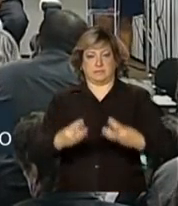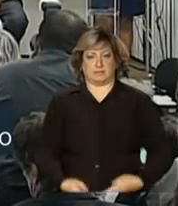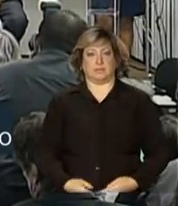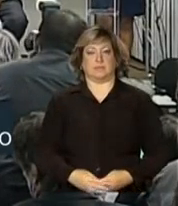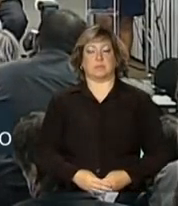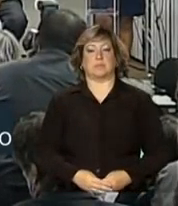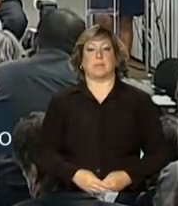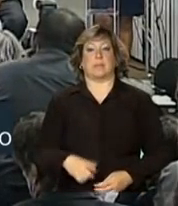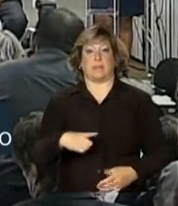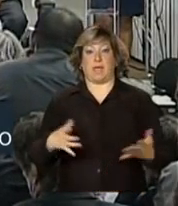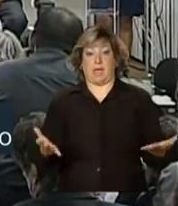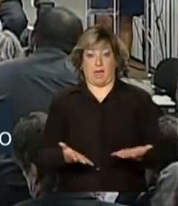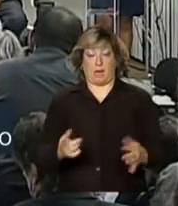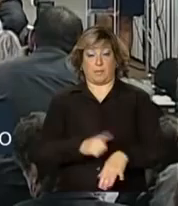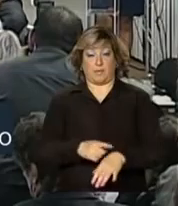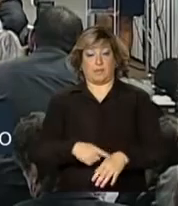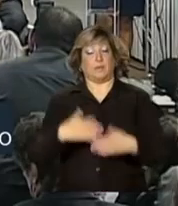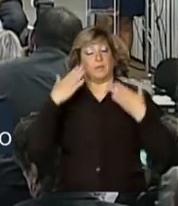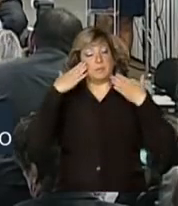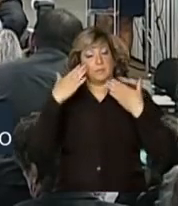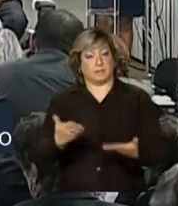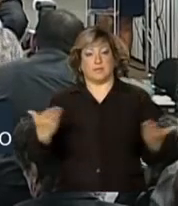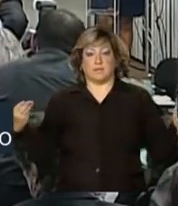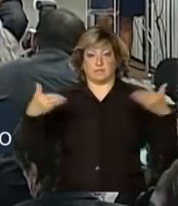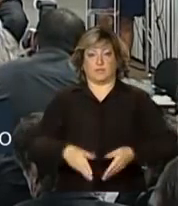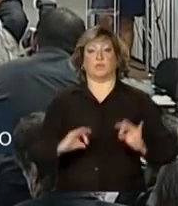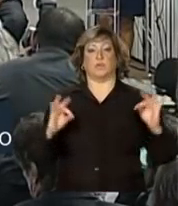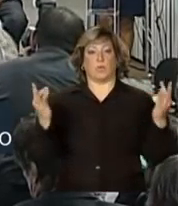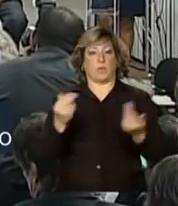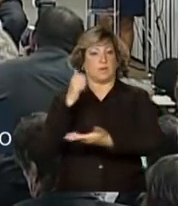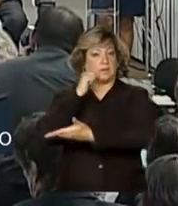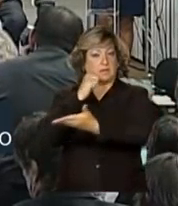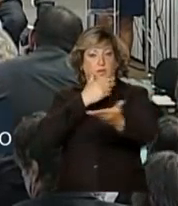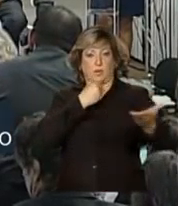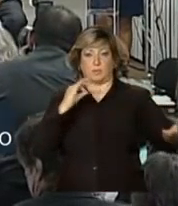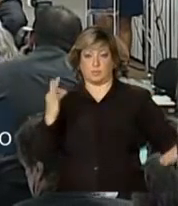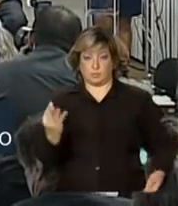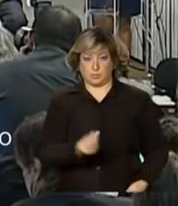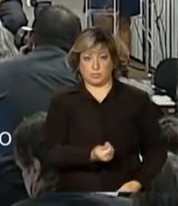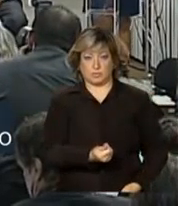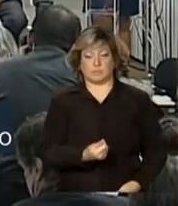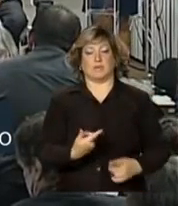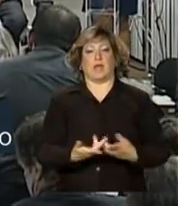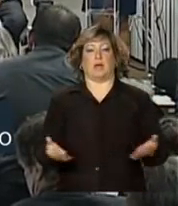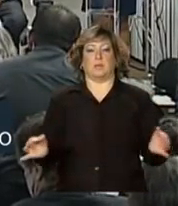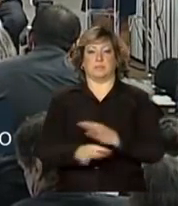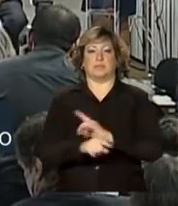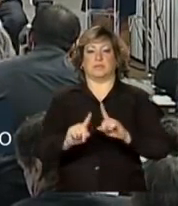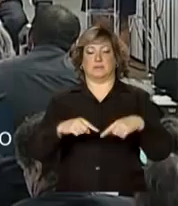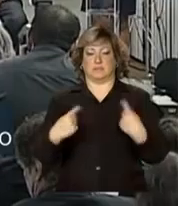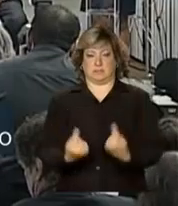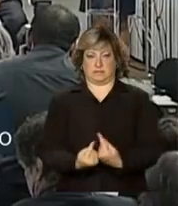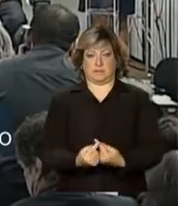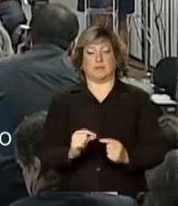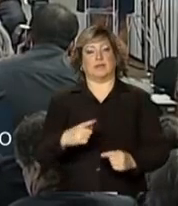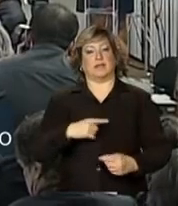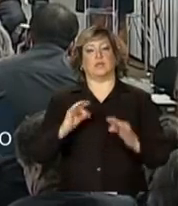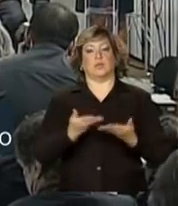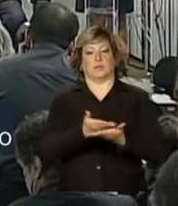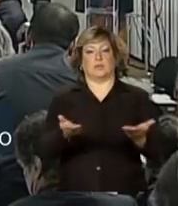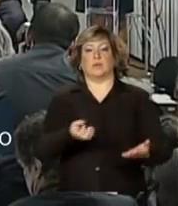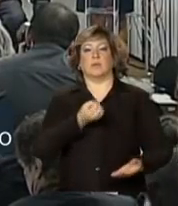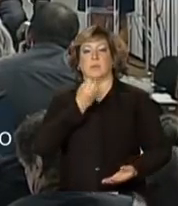Neste momento, nós agradecemos a presença de todos e de todas e encerramos esta cerimônia. Tenham